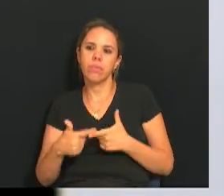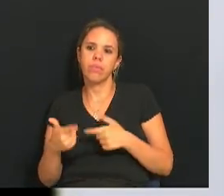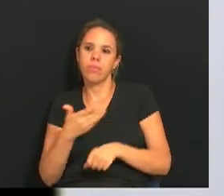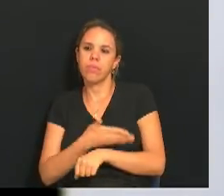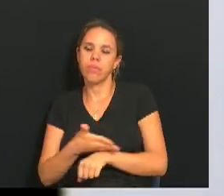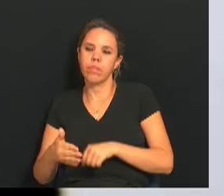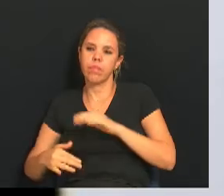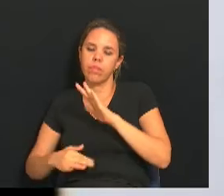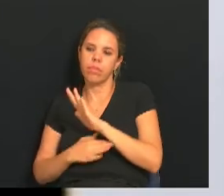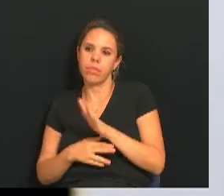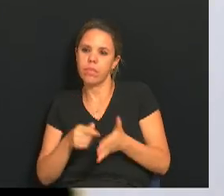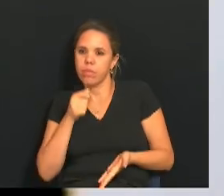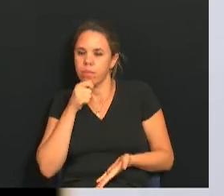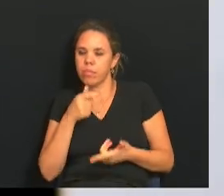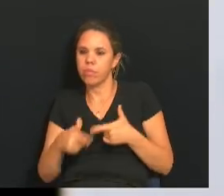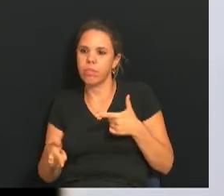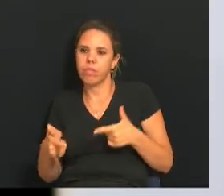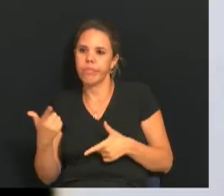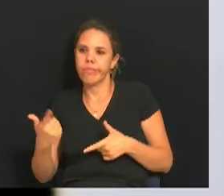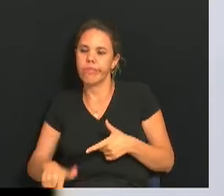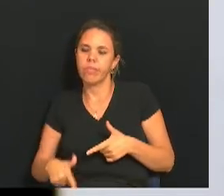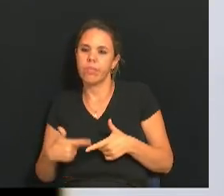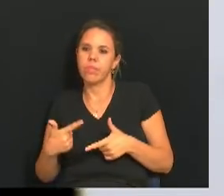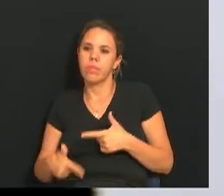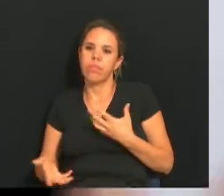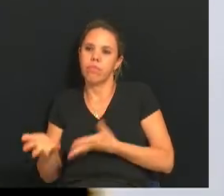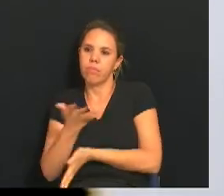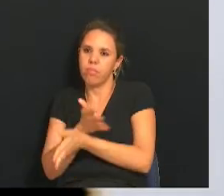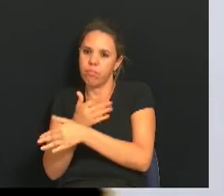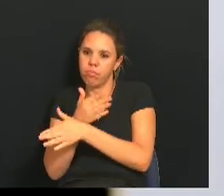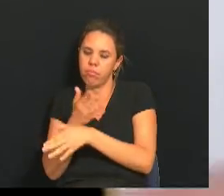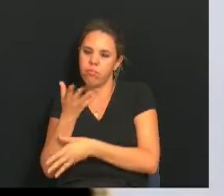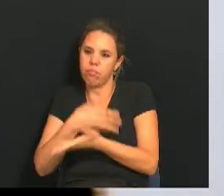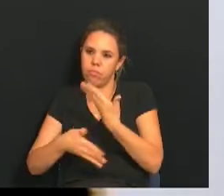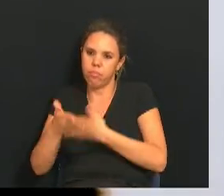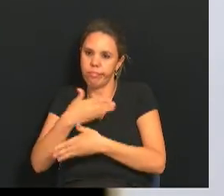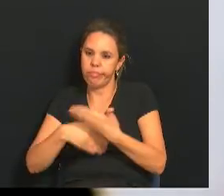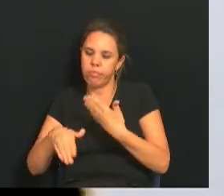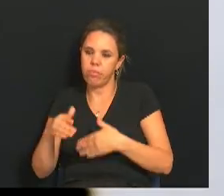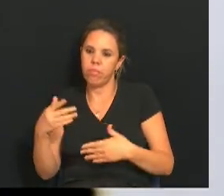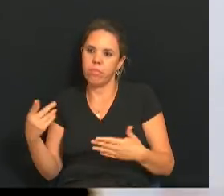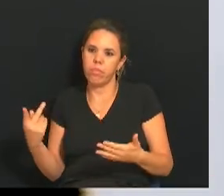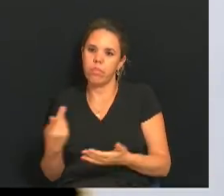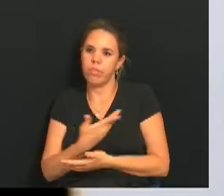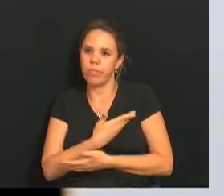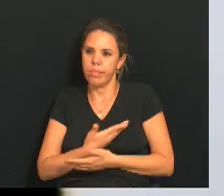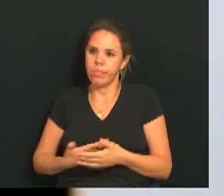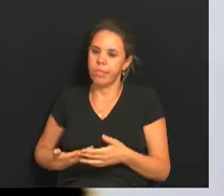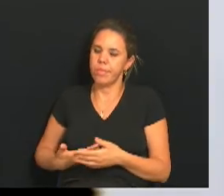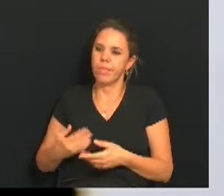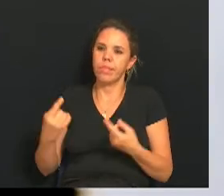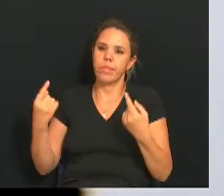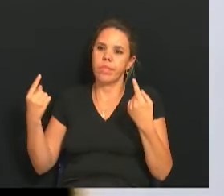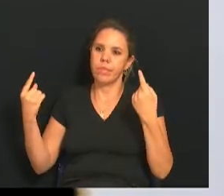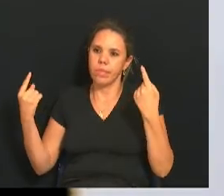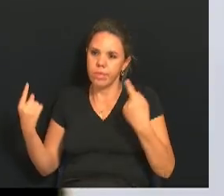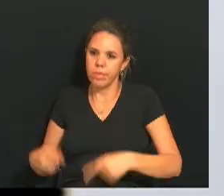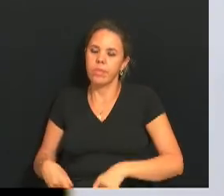Câmara Municipal, com atropelo, com posturas do governo antidemocráticas,